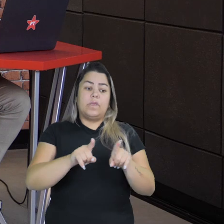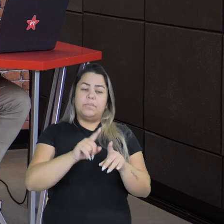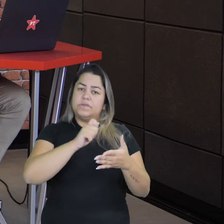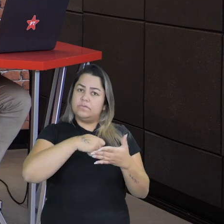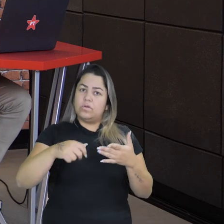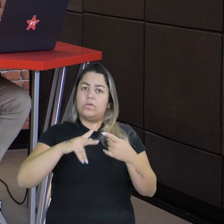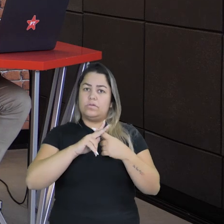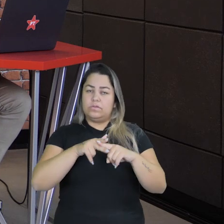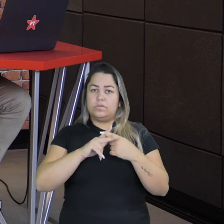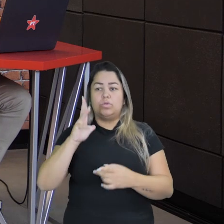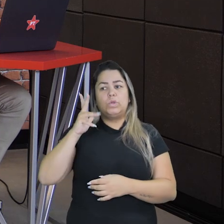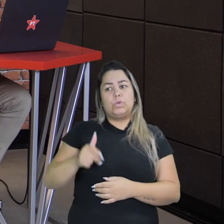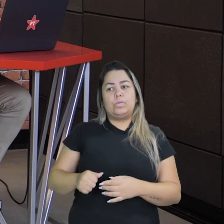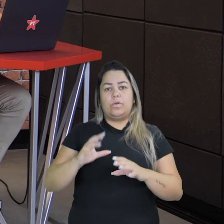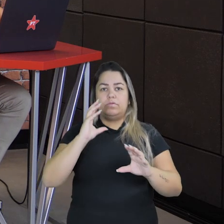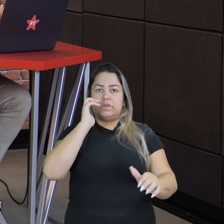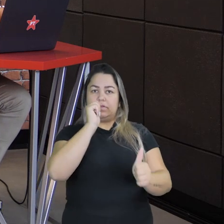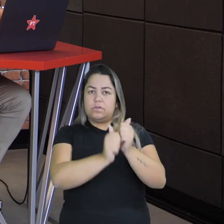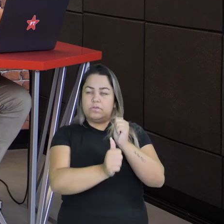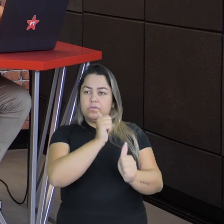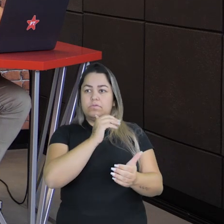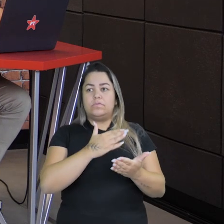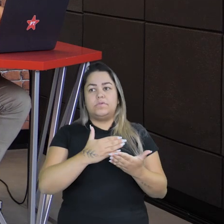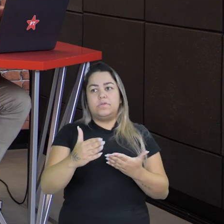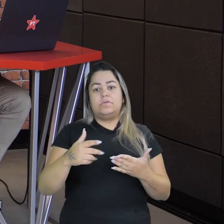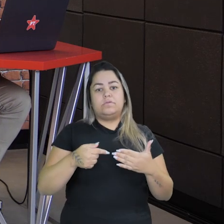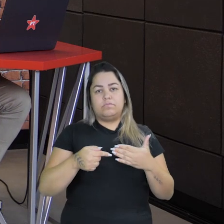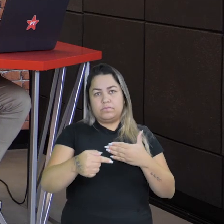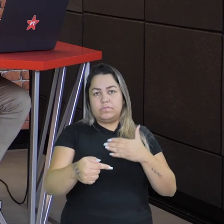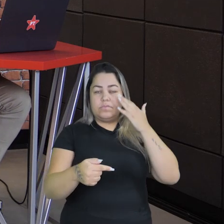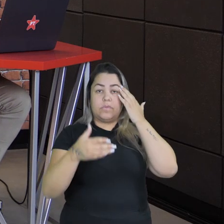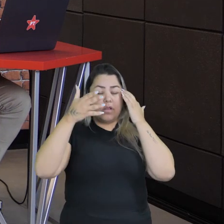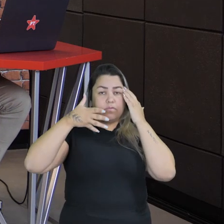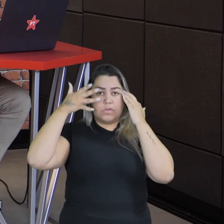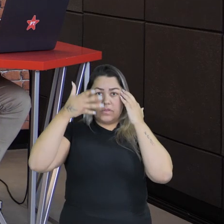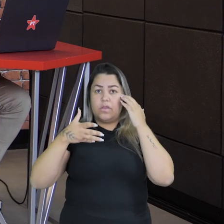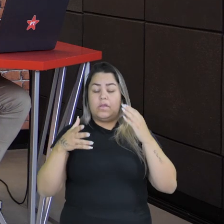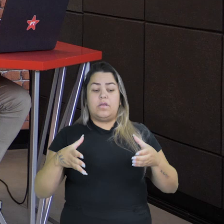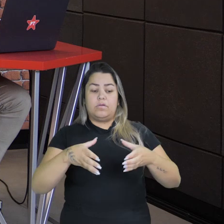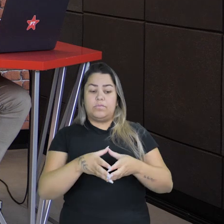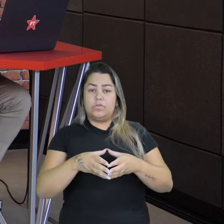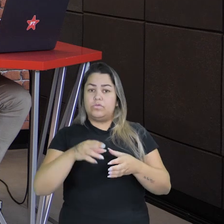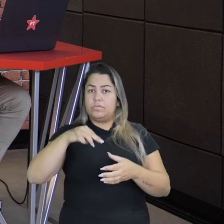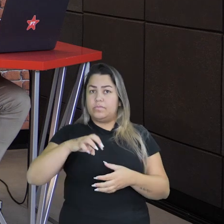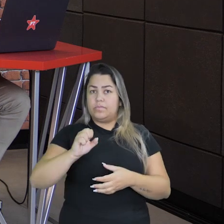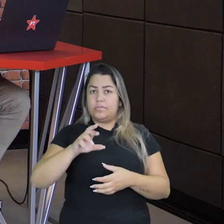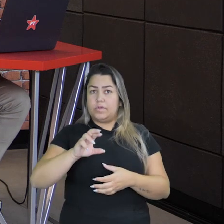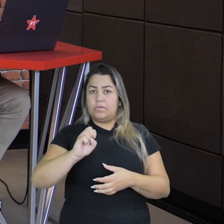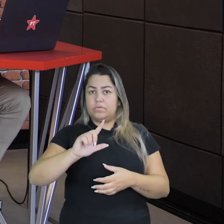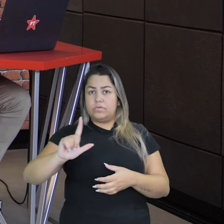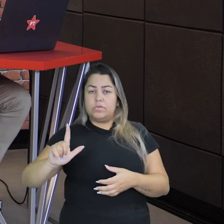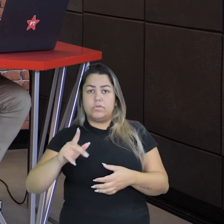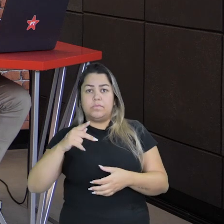quando também assinou o reajuste do Bolsa Atleta. No começo da semana, Lula ainda discursou na cúpula do